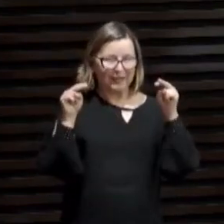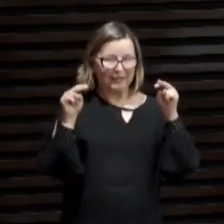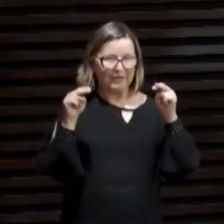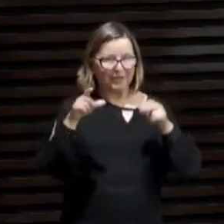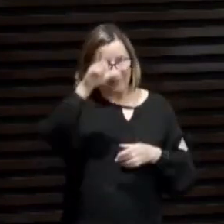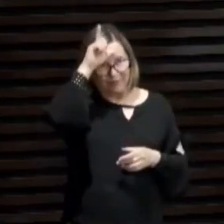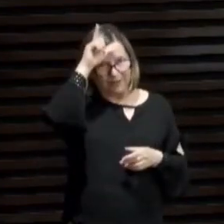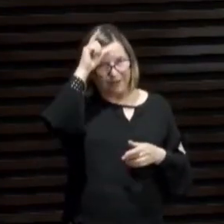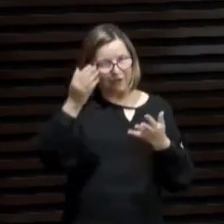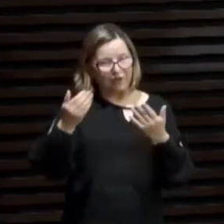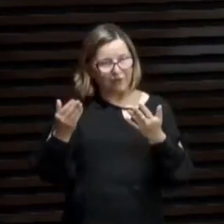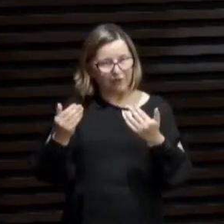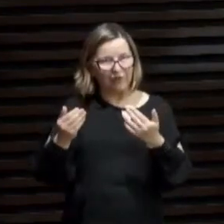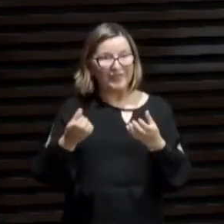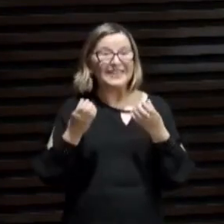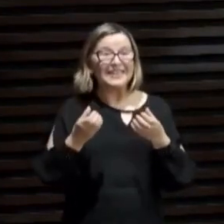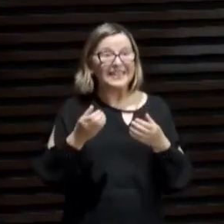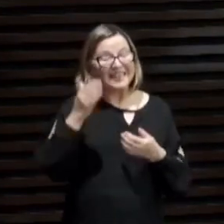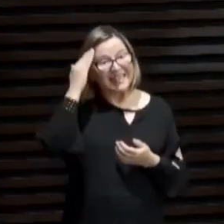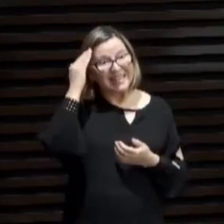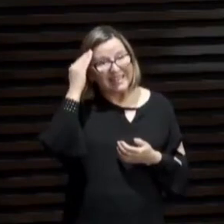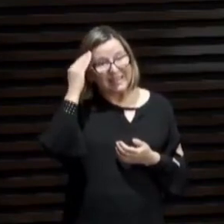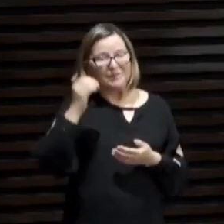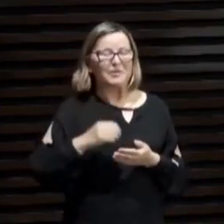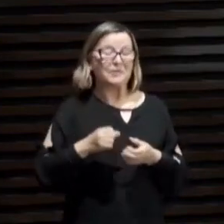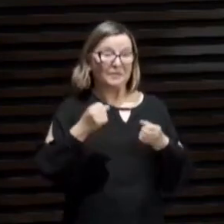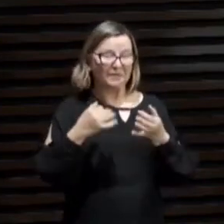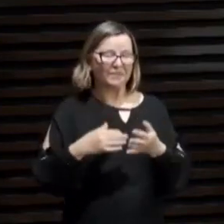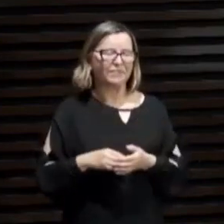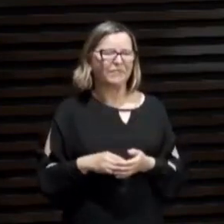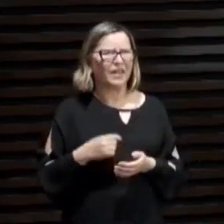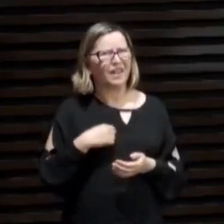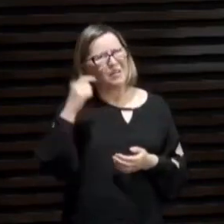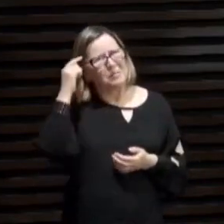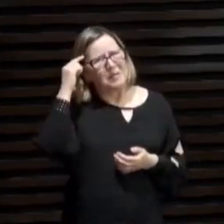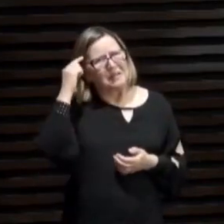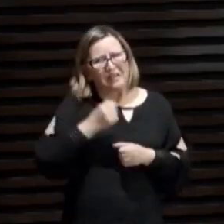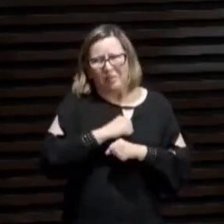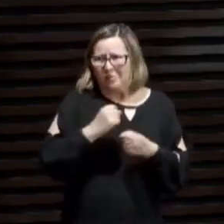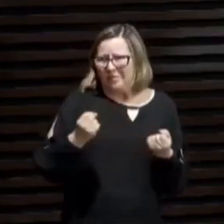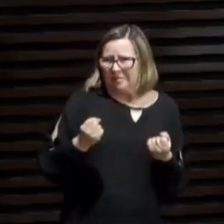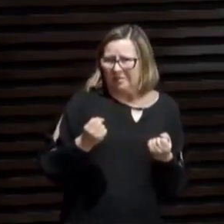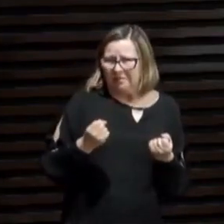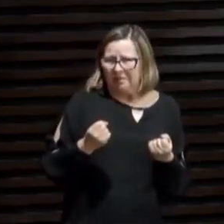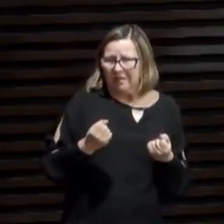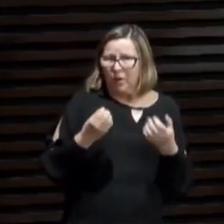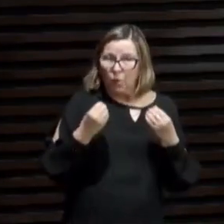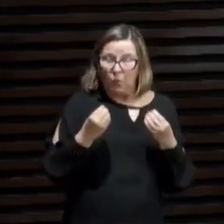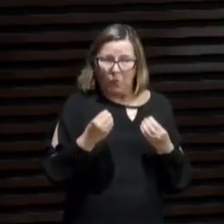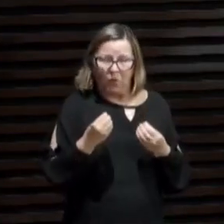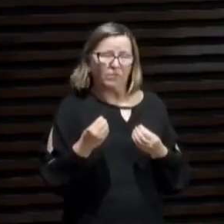alguns meses atrás para tratar com os jovens. Eu pensei assim, missão impossível. Como que um ser